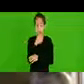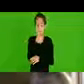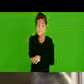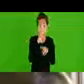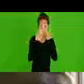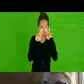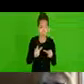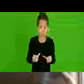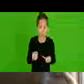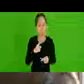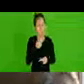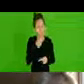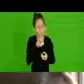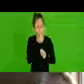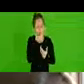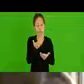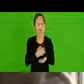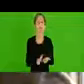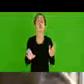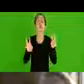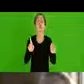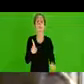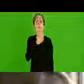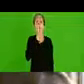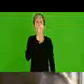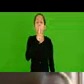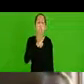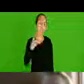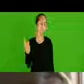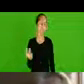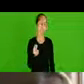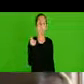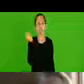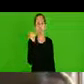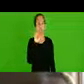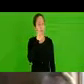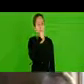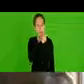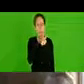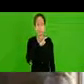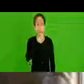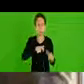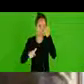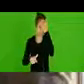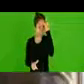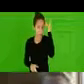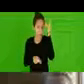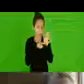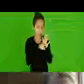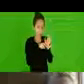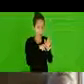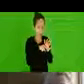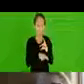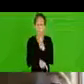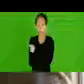fala, e o silêncio, o silêncio também fala, o silêncio dos nossos sujeitos de pesquisa, eu tive uma aluna que falou assim,